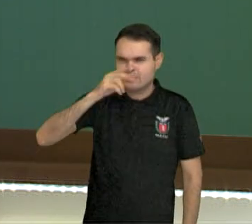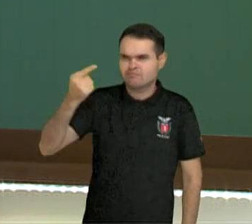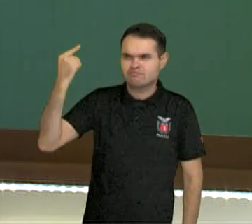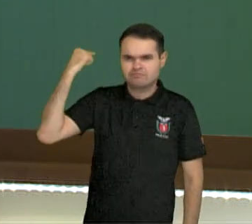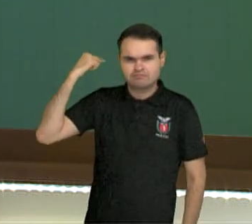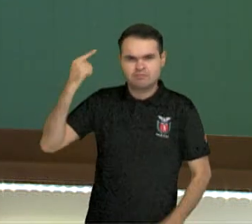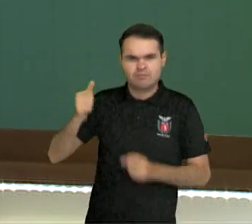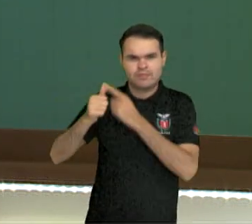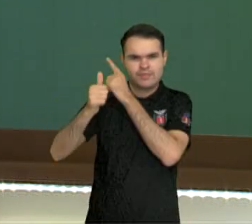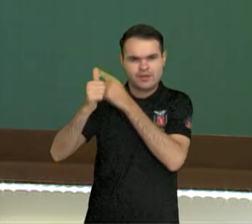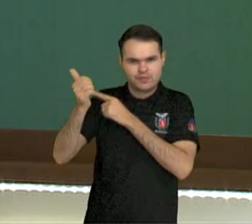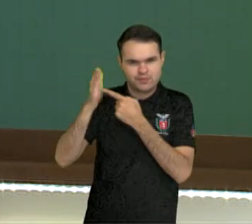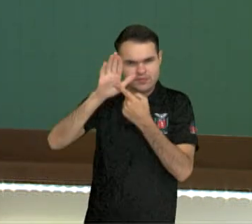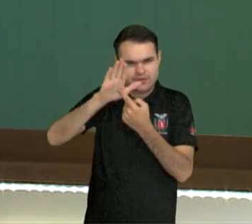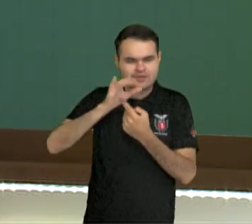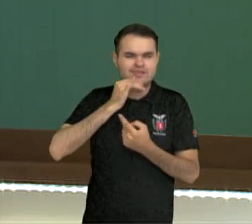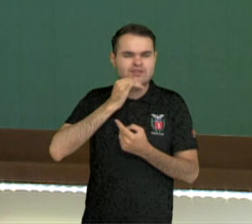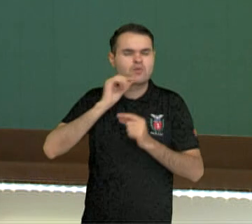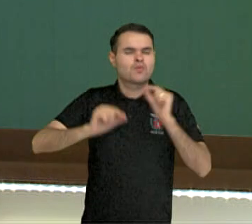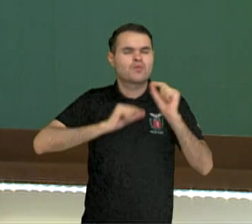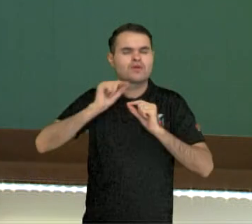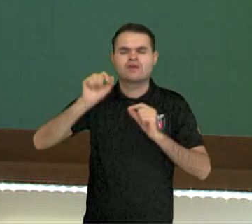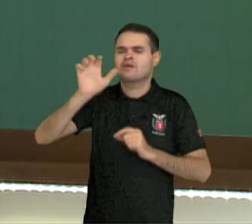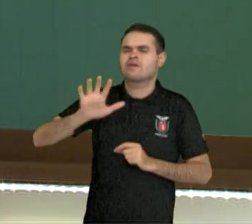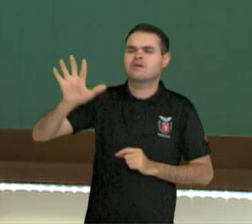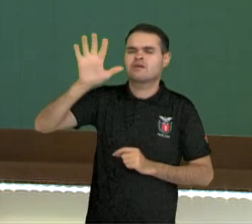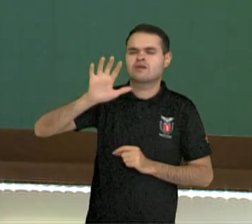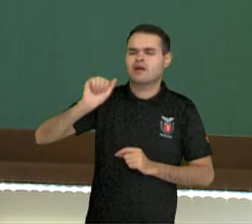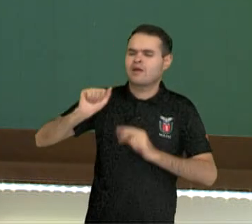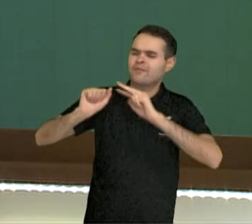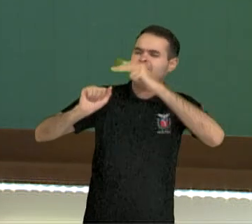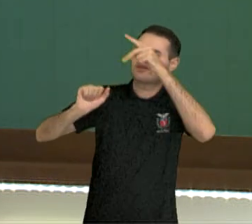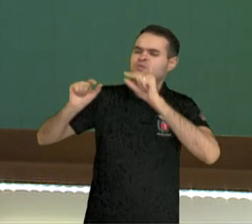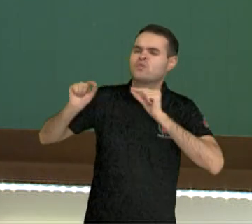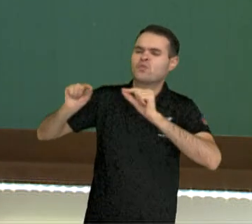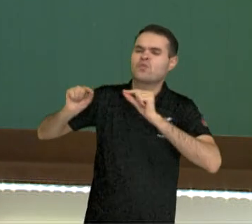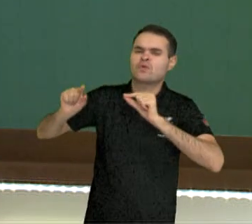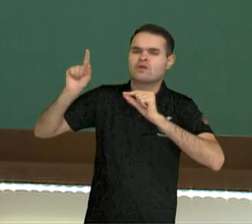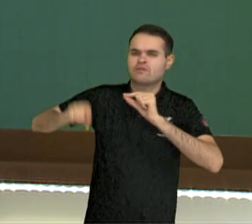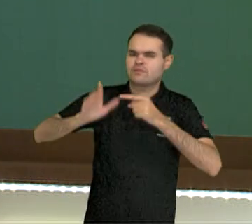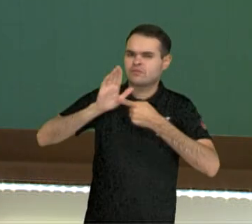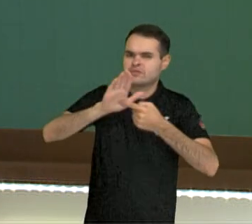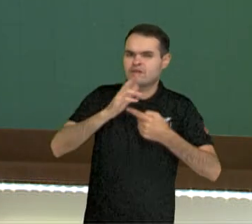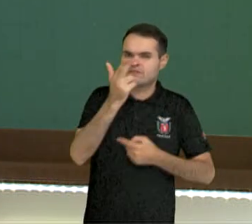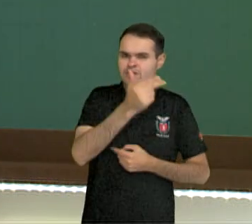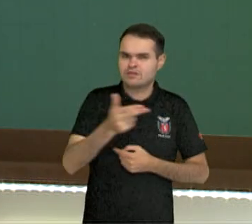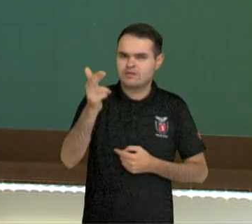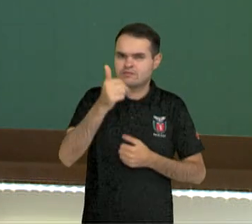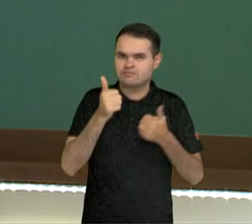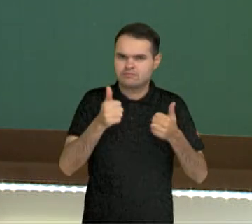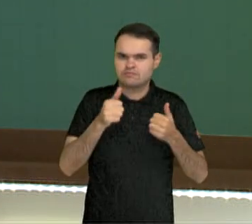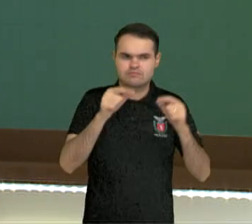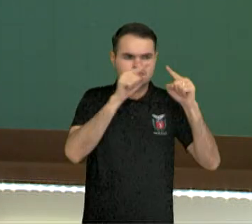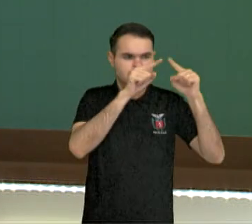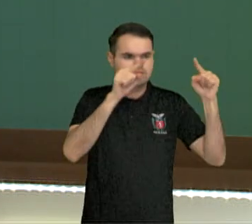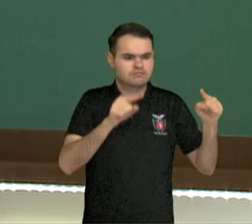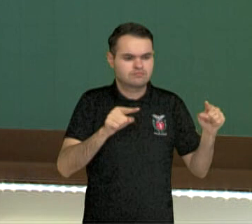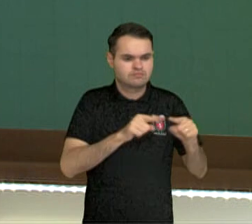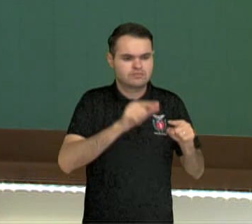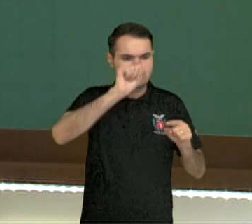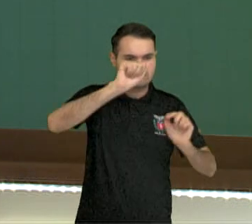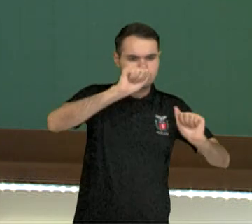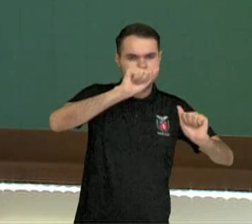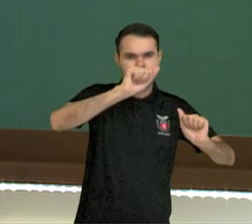exemplo que eu dei, ok? O que seria, por exemplo, um A ao quadrado? Você vai representar com desenhos. Um quadradinho, A por